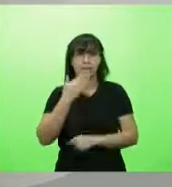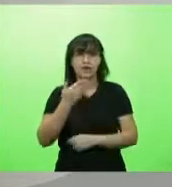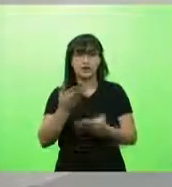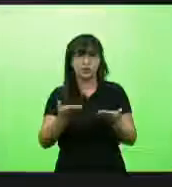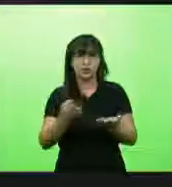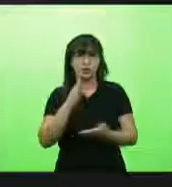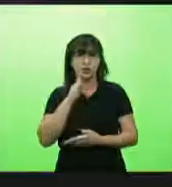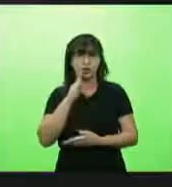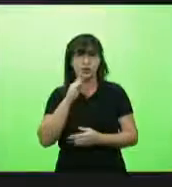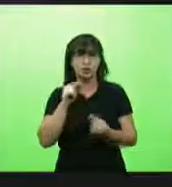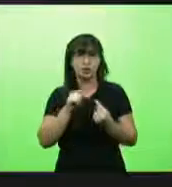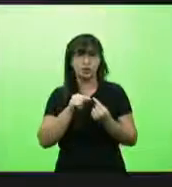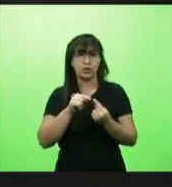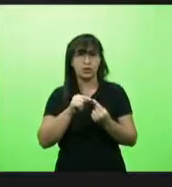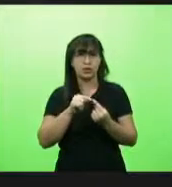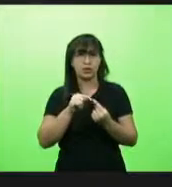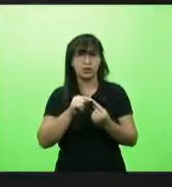Berlanda.